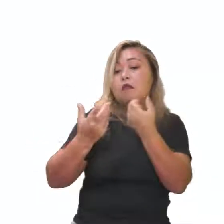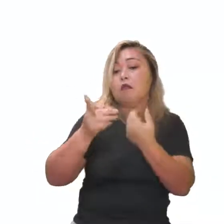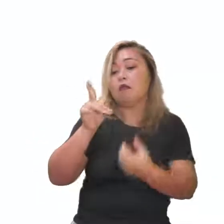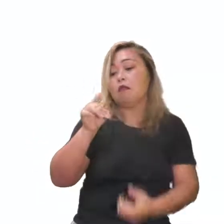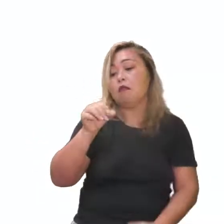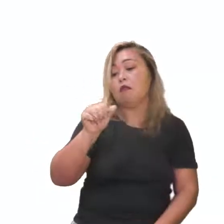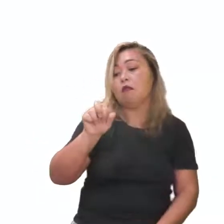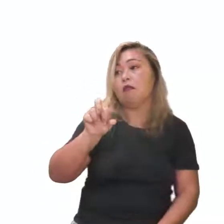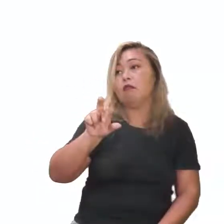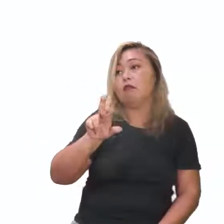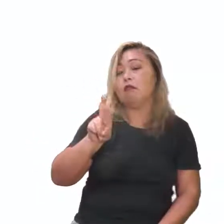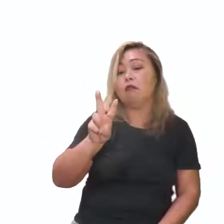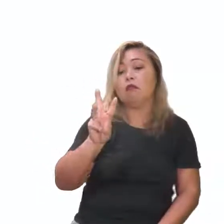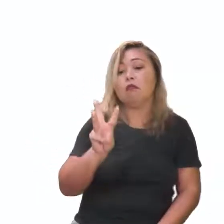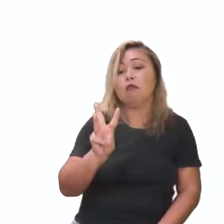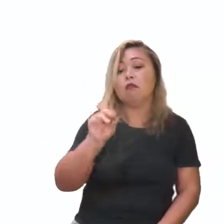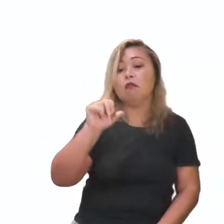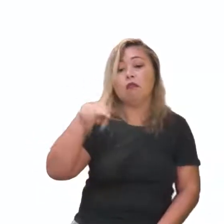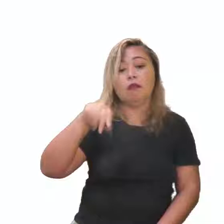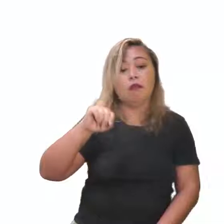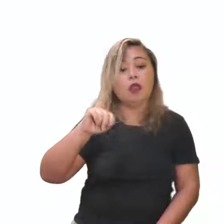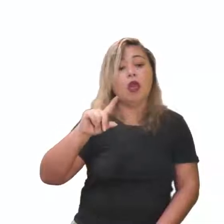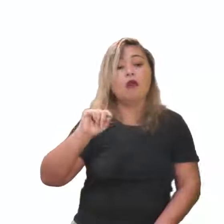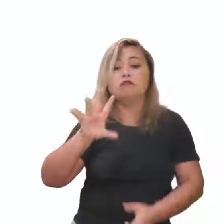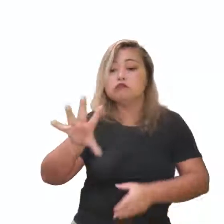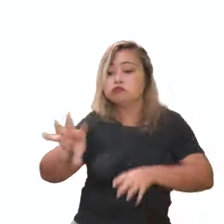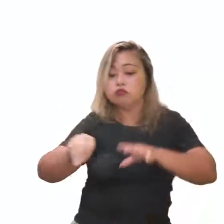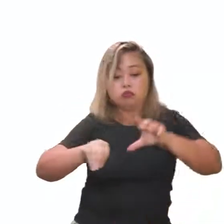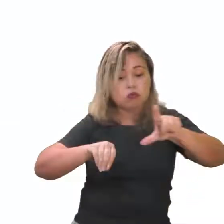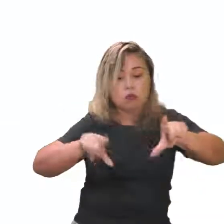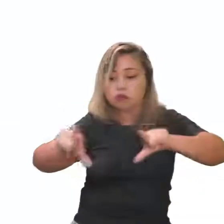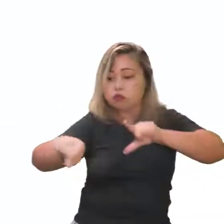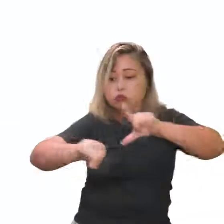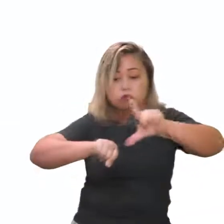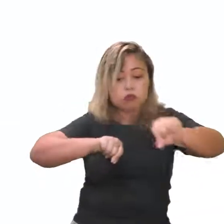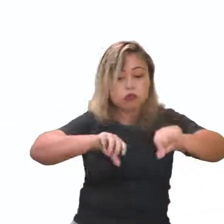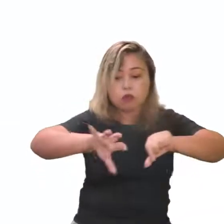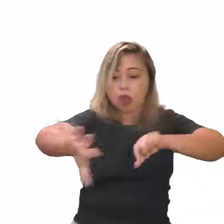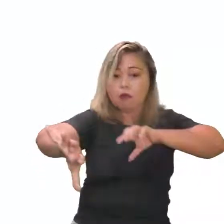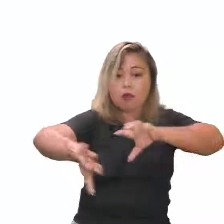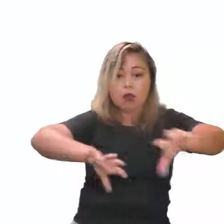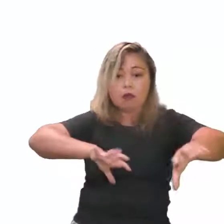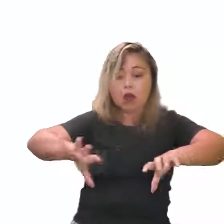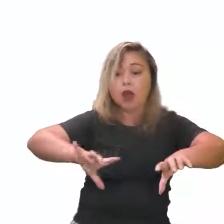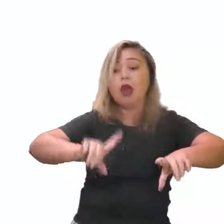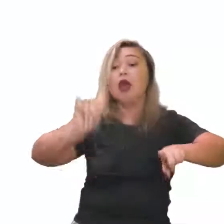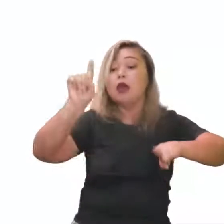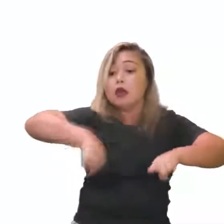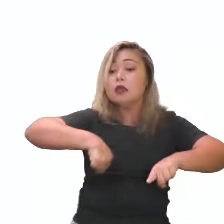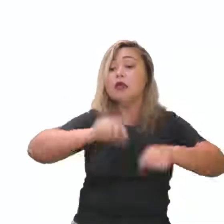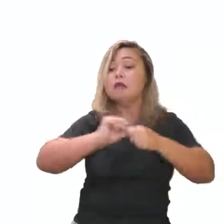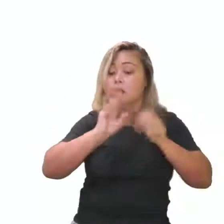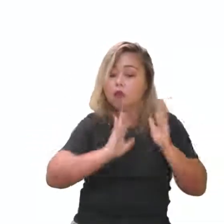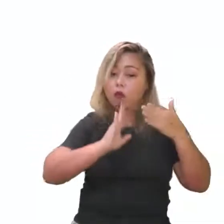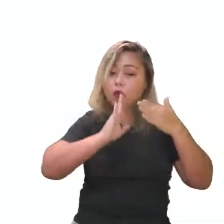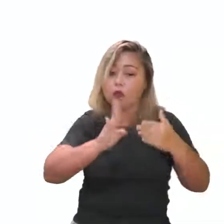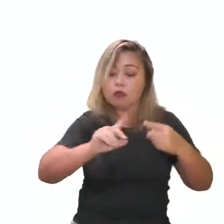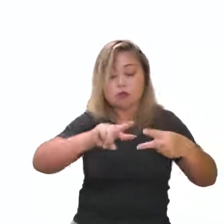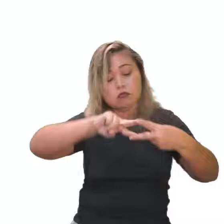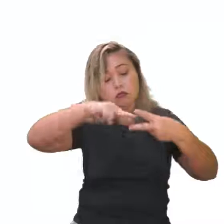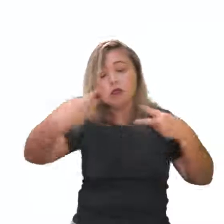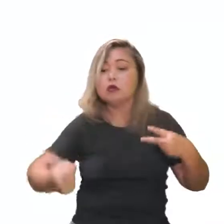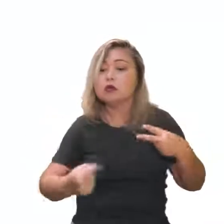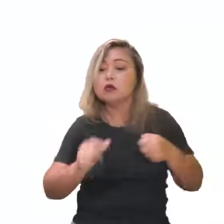seleção natural e considerando as noções atuais de genética. Então,